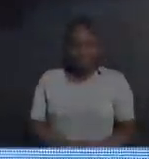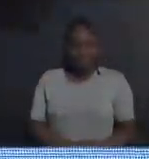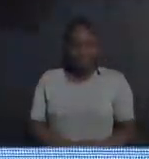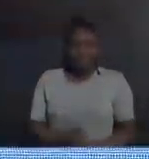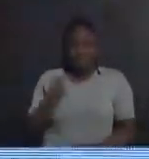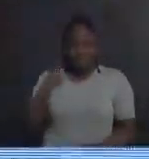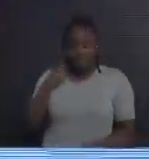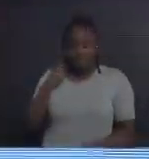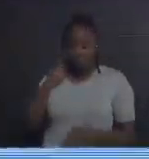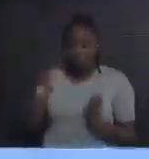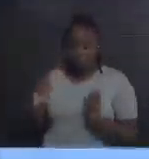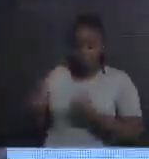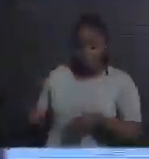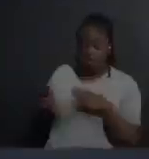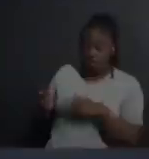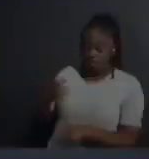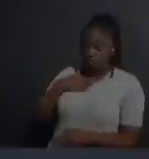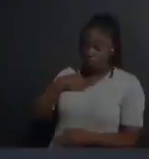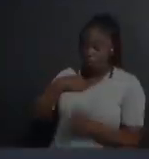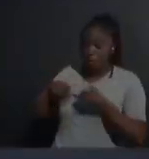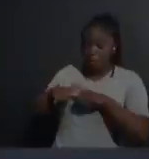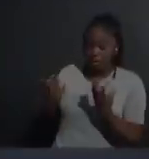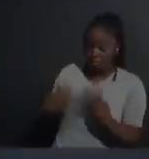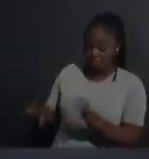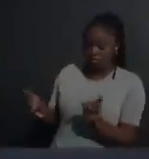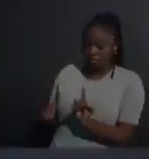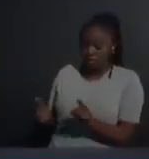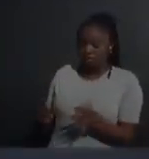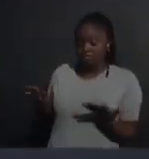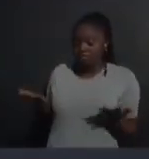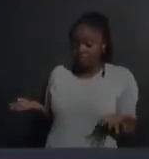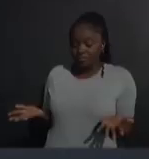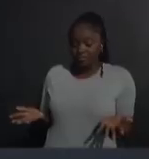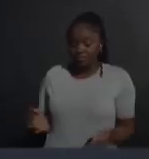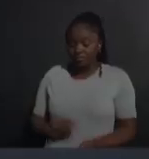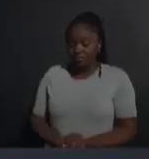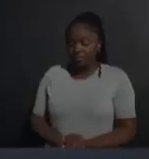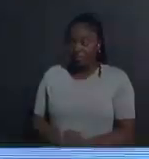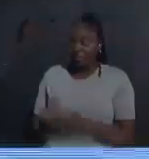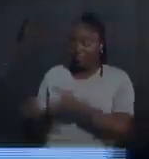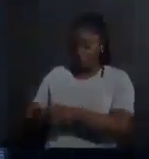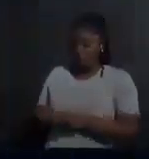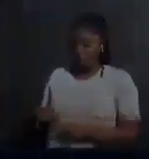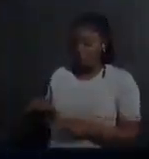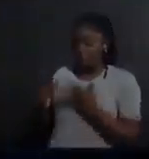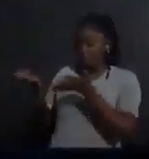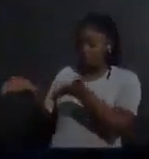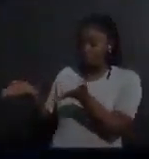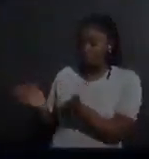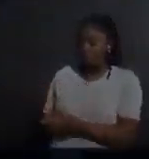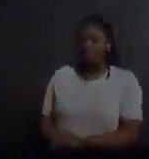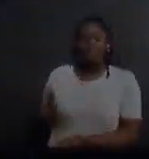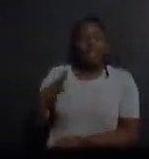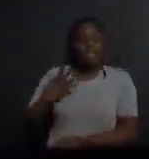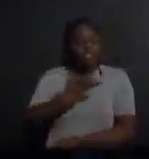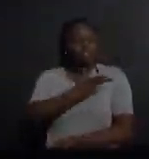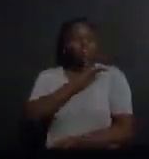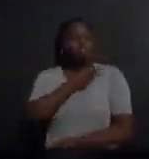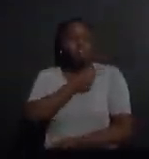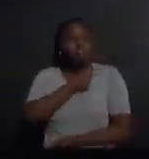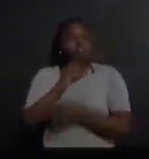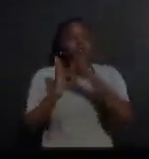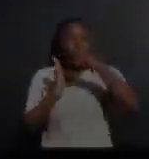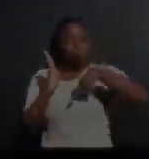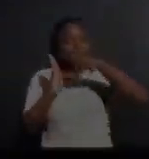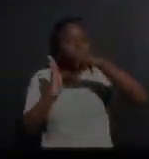Viu? Você podia ser como eu, mas você não quer, você não coopera. Você está desse jeito aí. Salvação em massa. O que é que o texto que eu li diz?